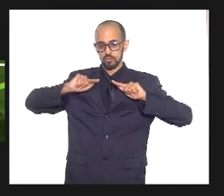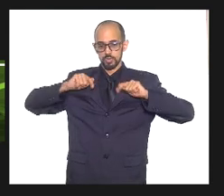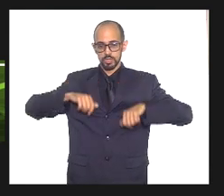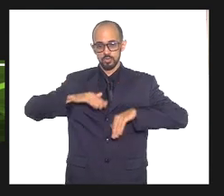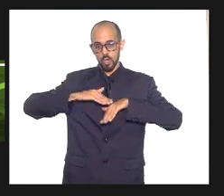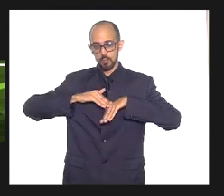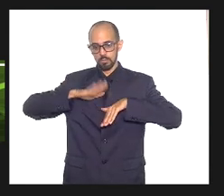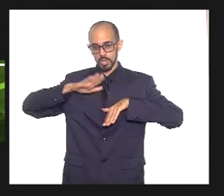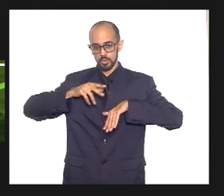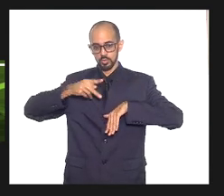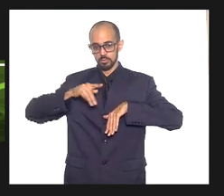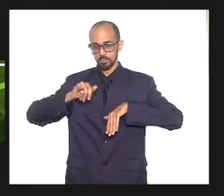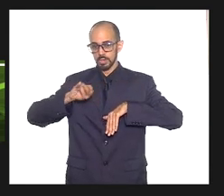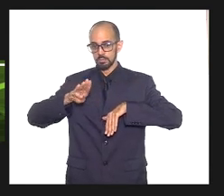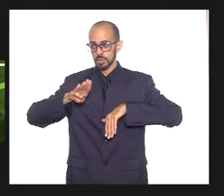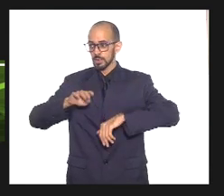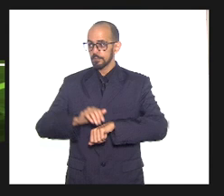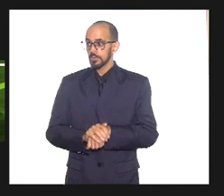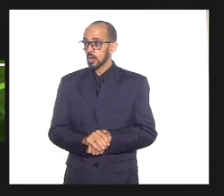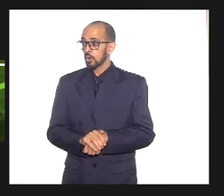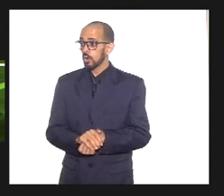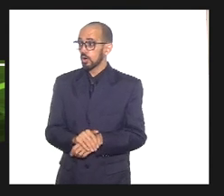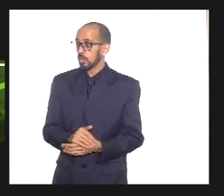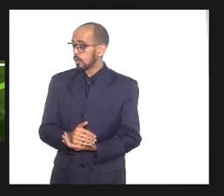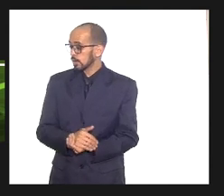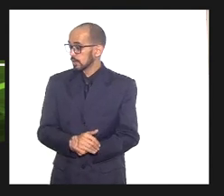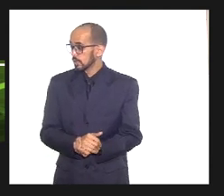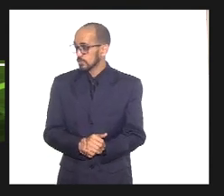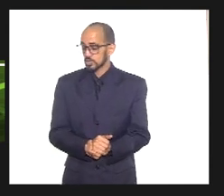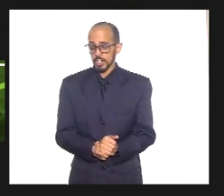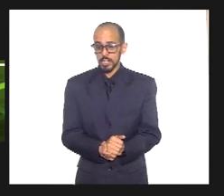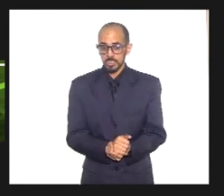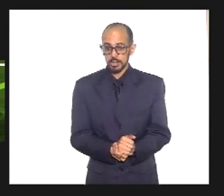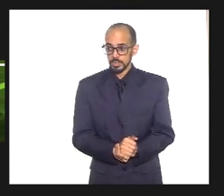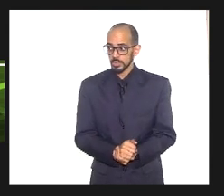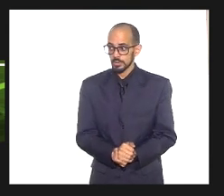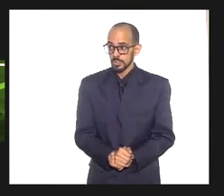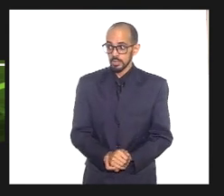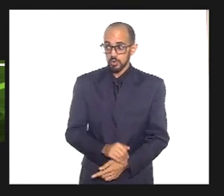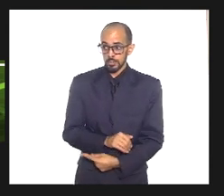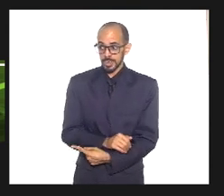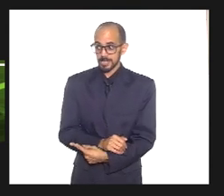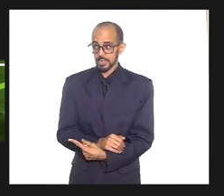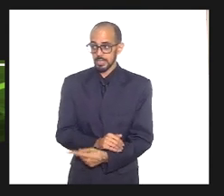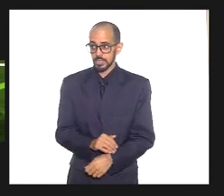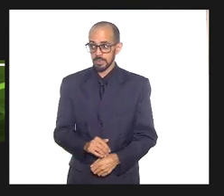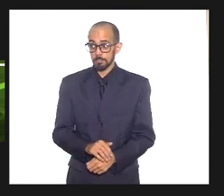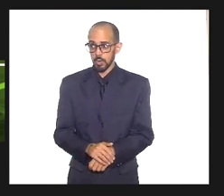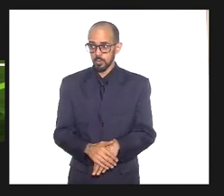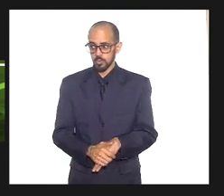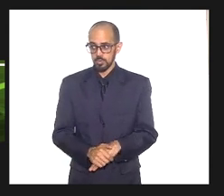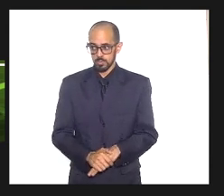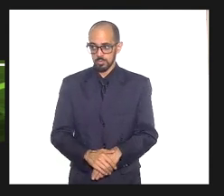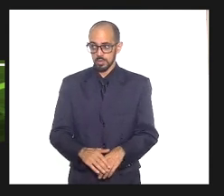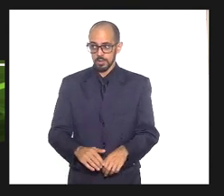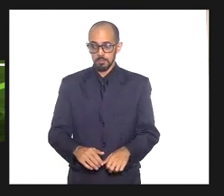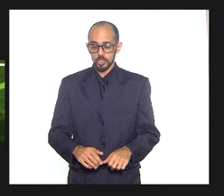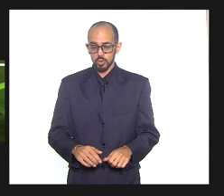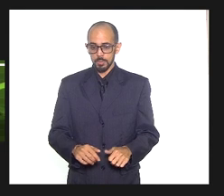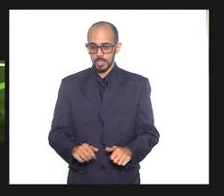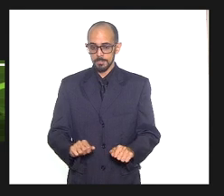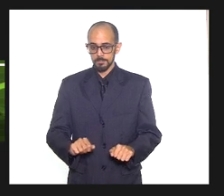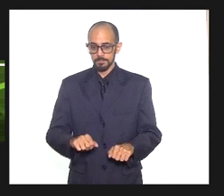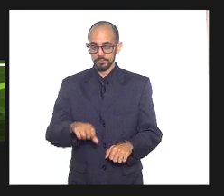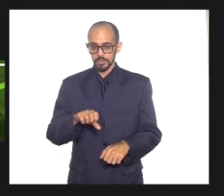e, consequentemente, o aumento do volume de negócios. Já se espera uma taxa Selic